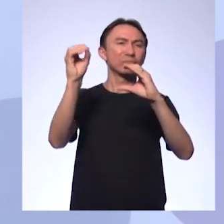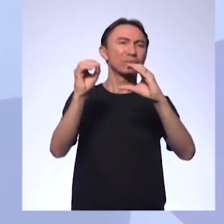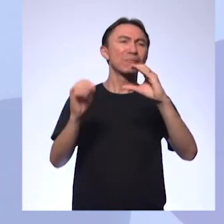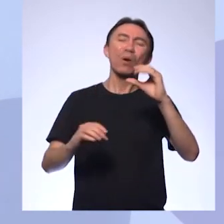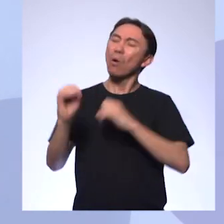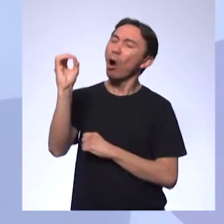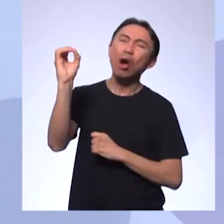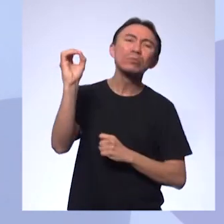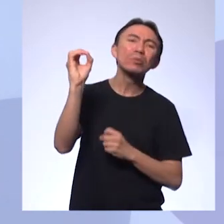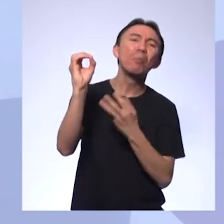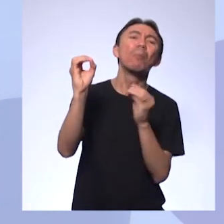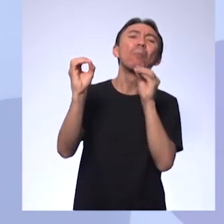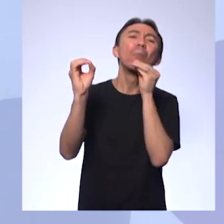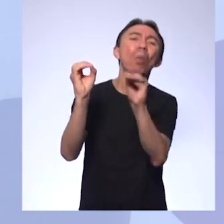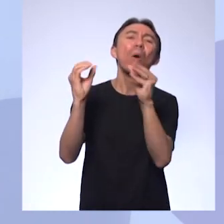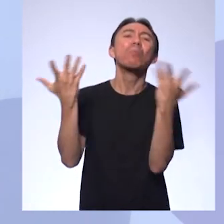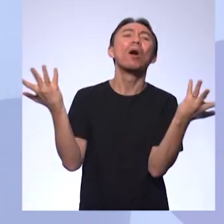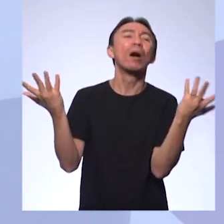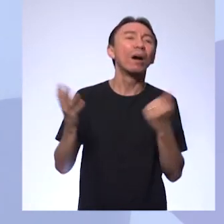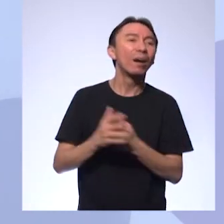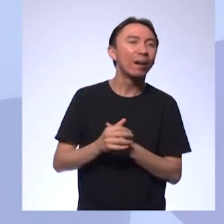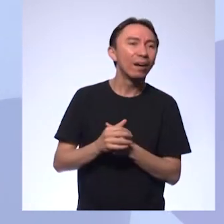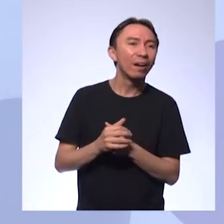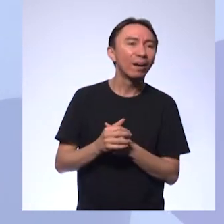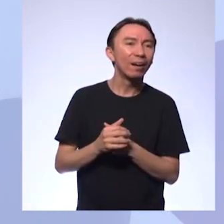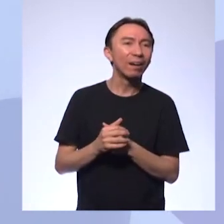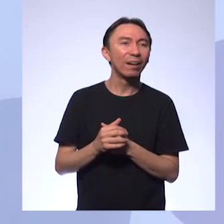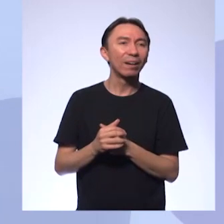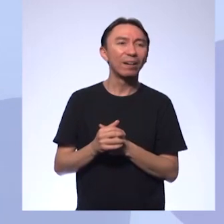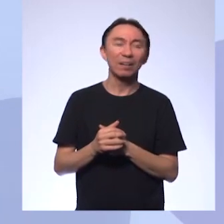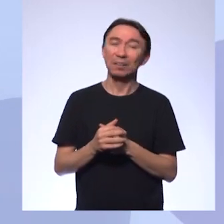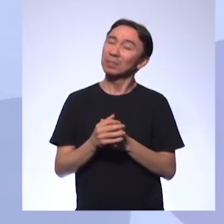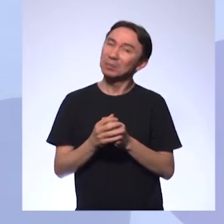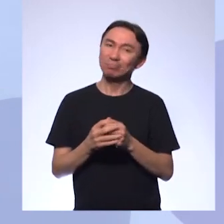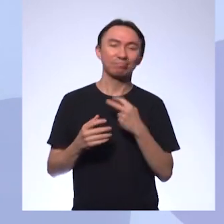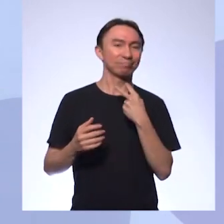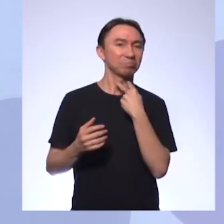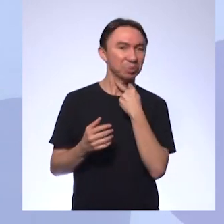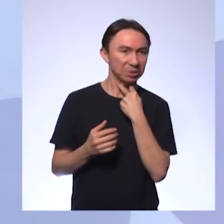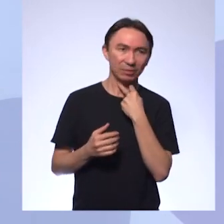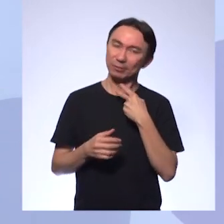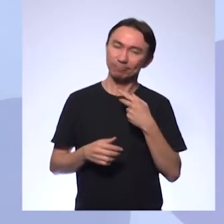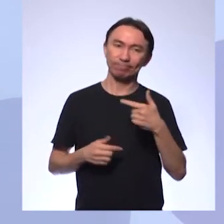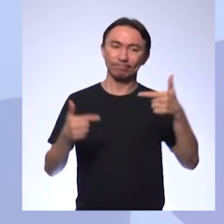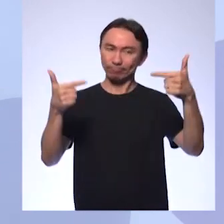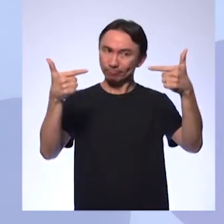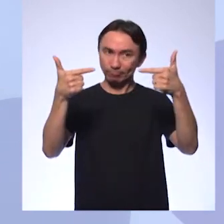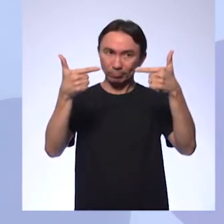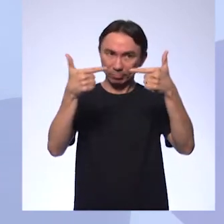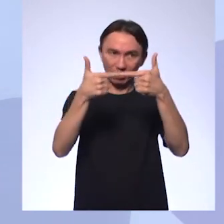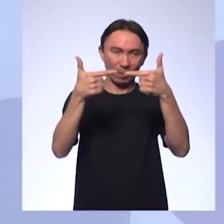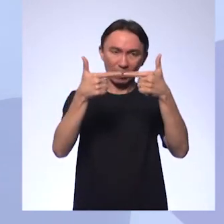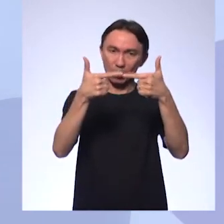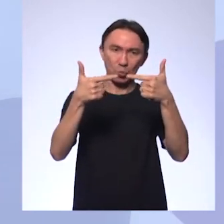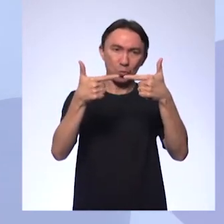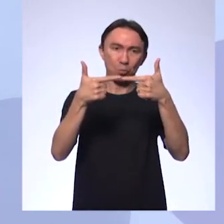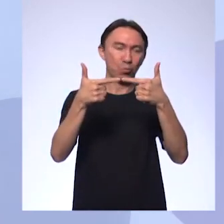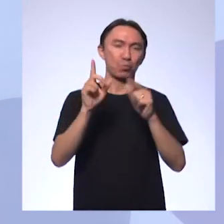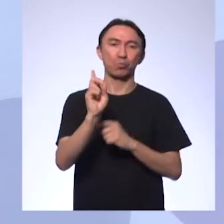ele entraria? Então, essa aqui não é um possível isômero dessa fórmula